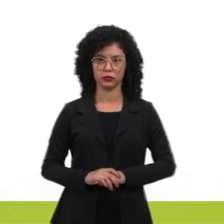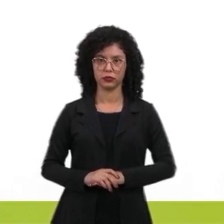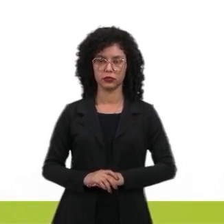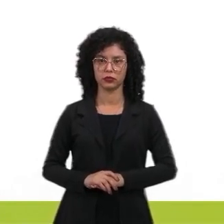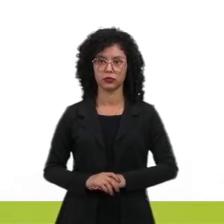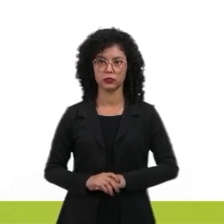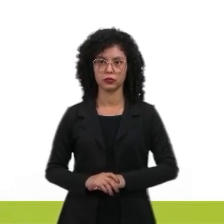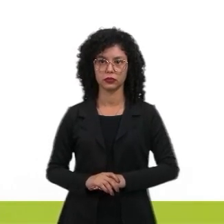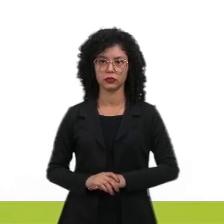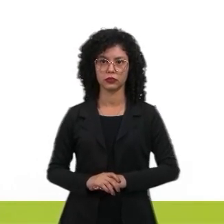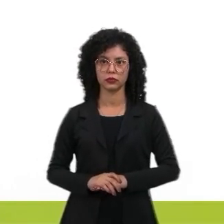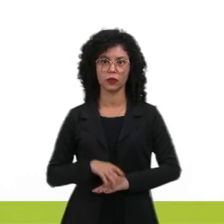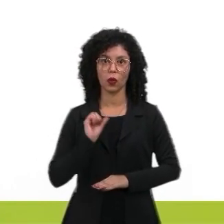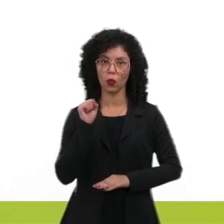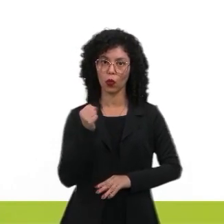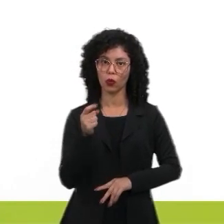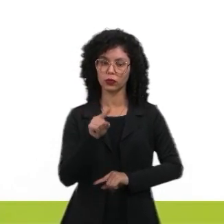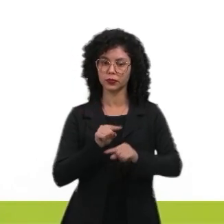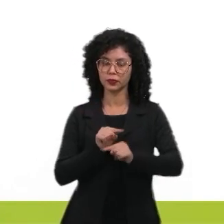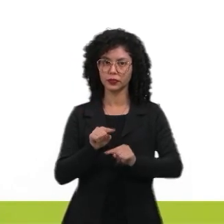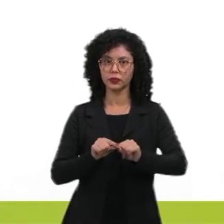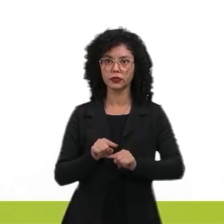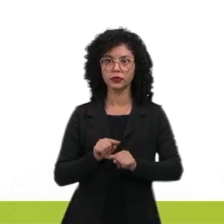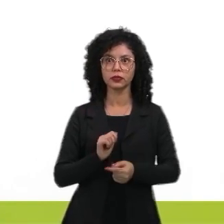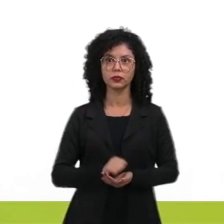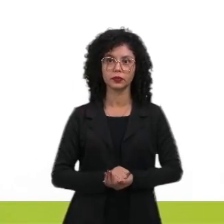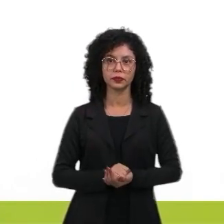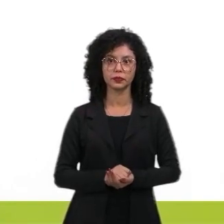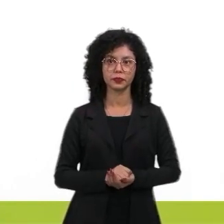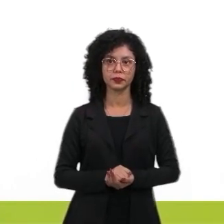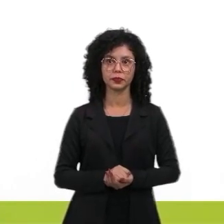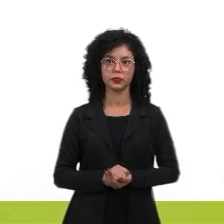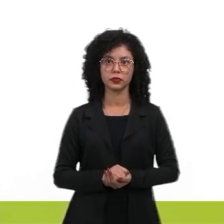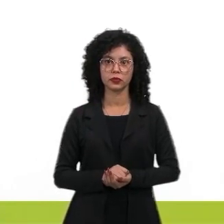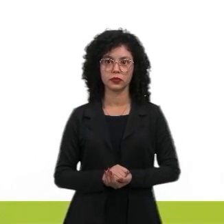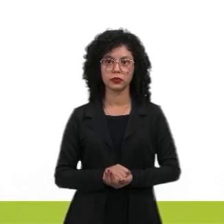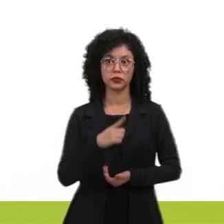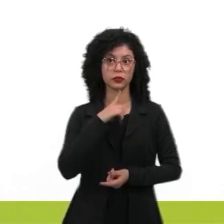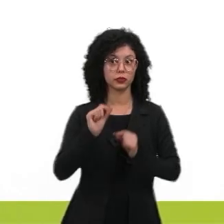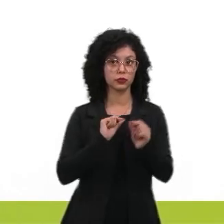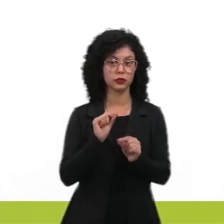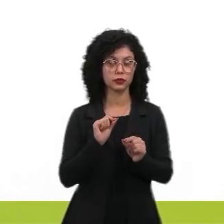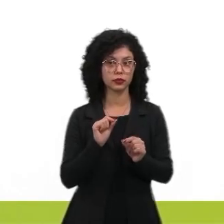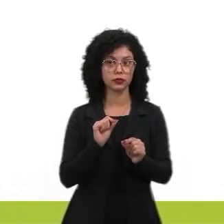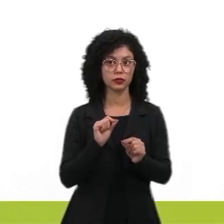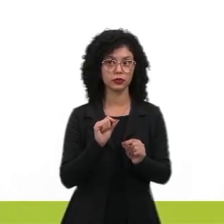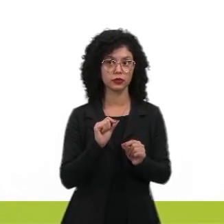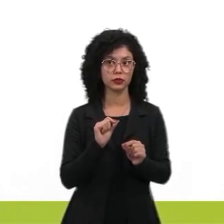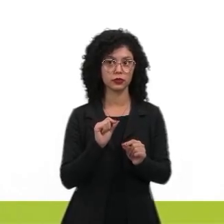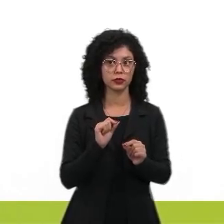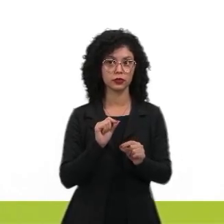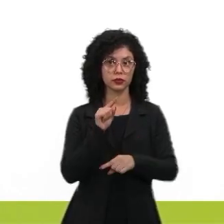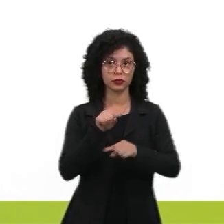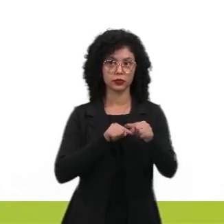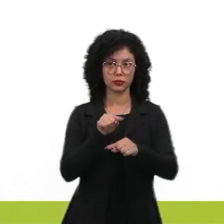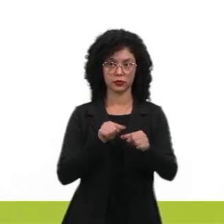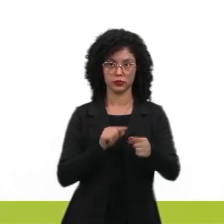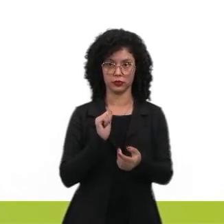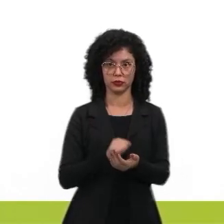Nós temos o 8 na primeira divisão, divide esse camaradinho aí, ó. E a gente já obtém o quê? Essa divisão de